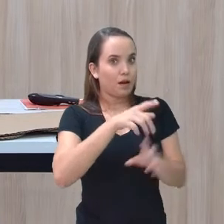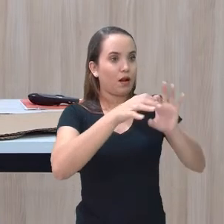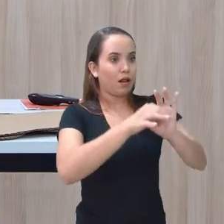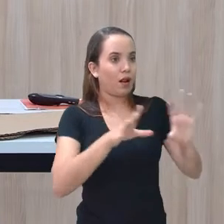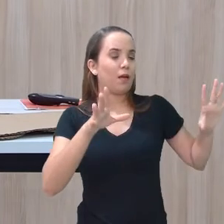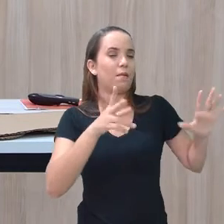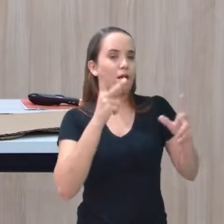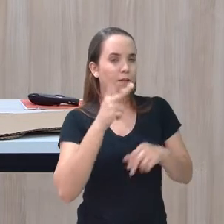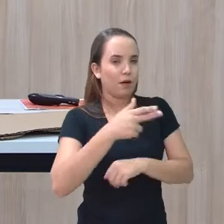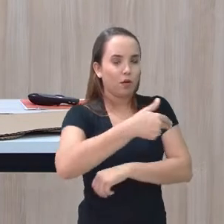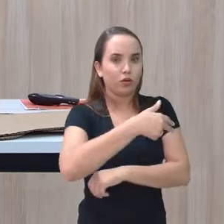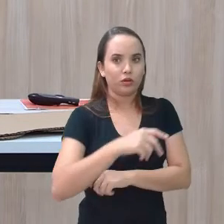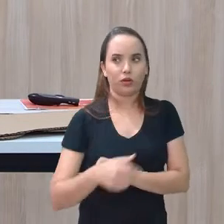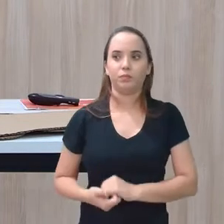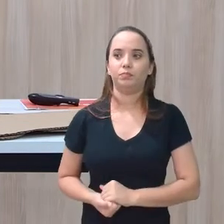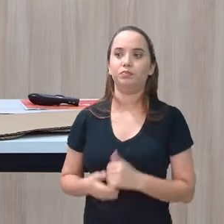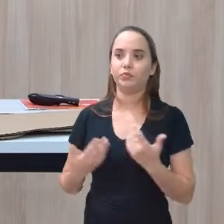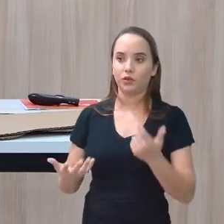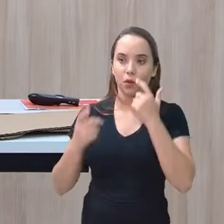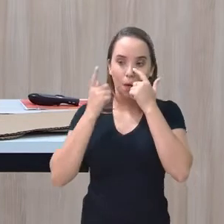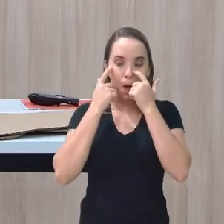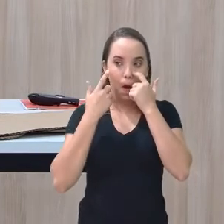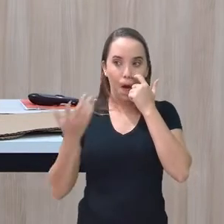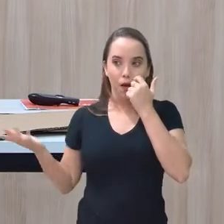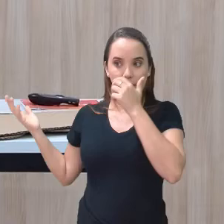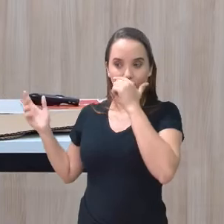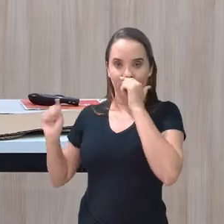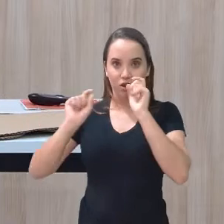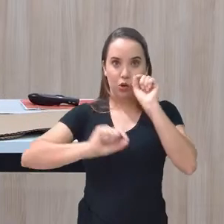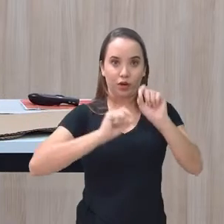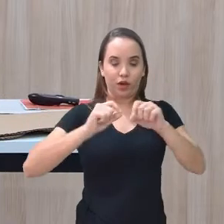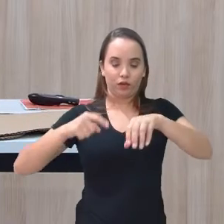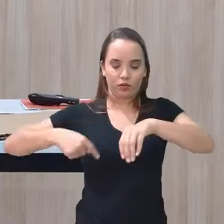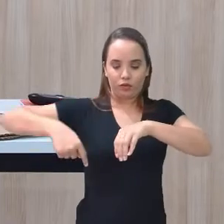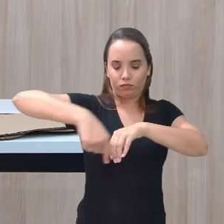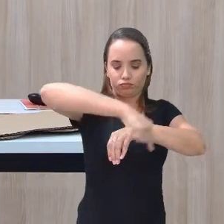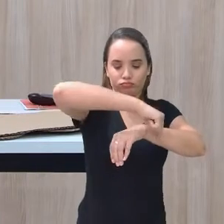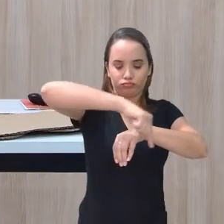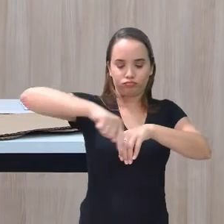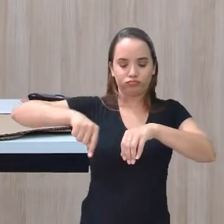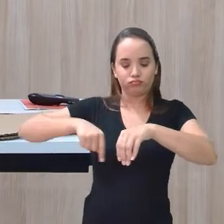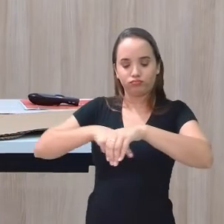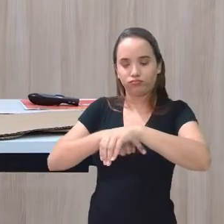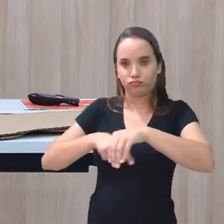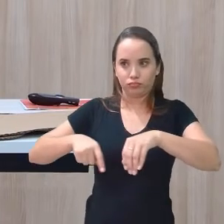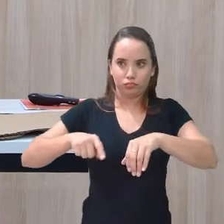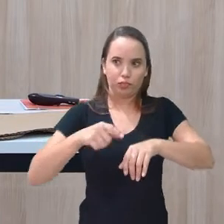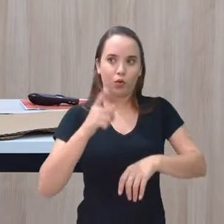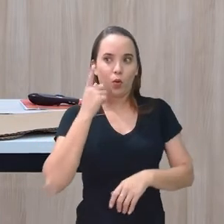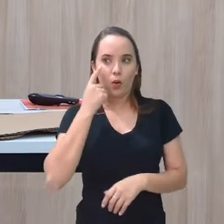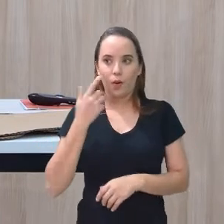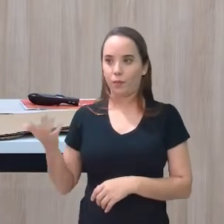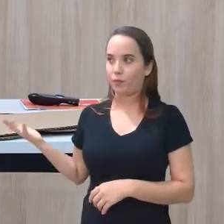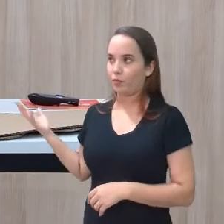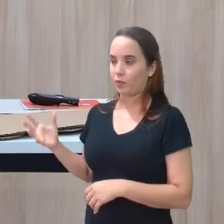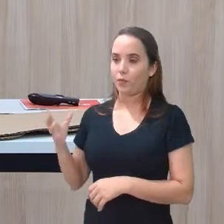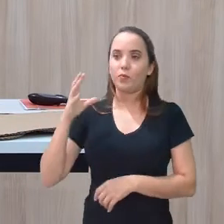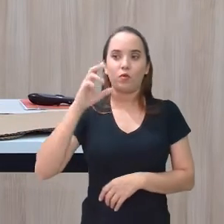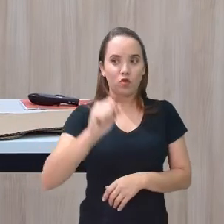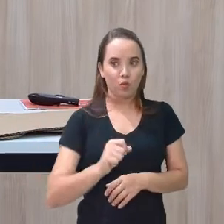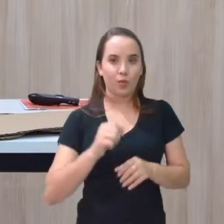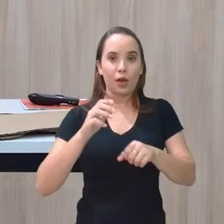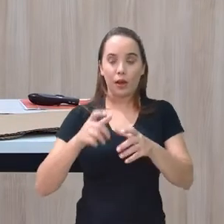coisa aí seria, né, circular para recortar. Então, eu peguei algo maior